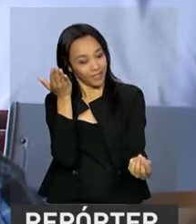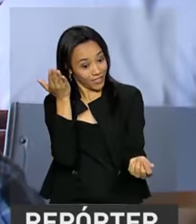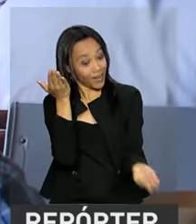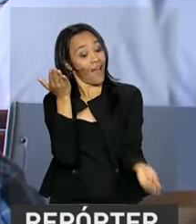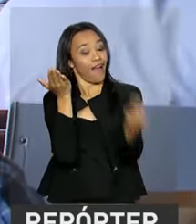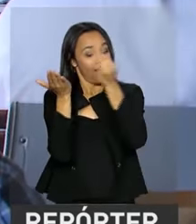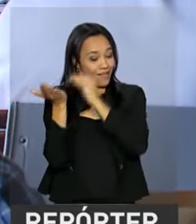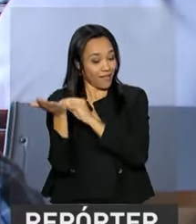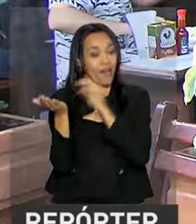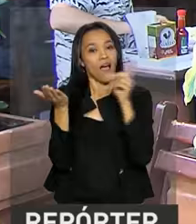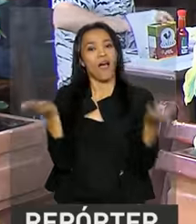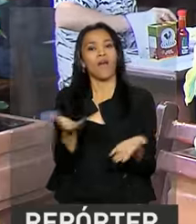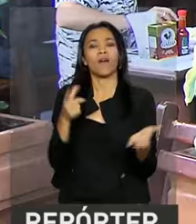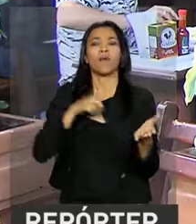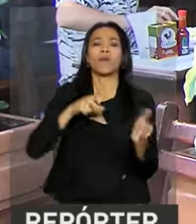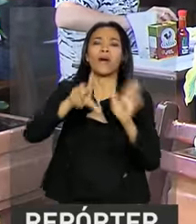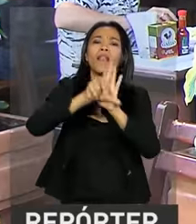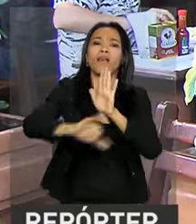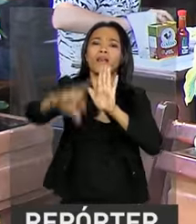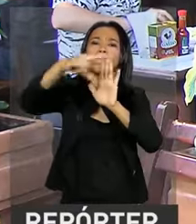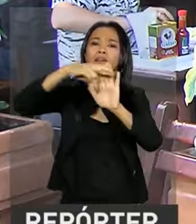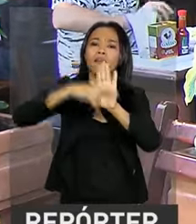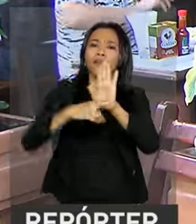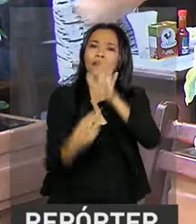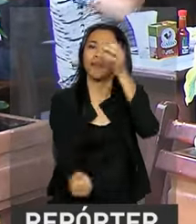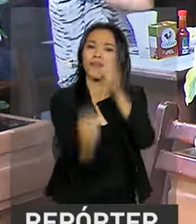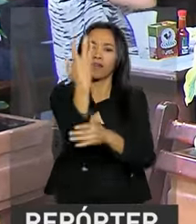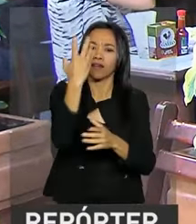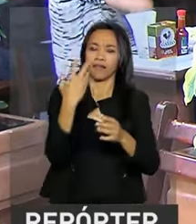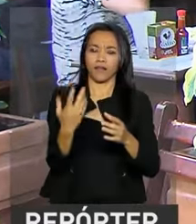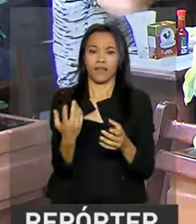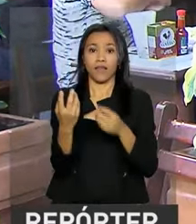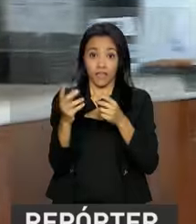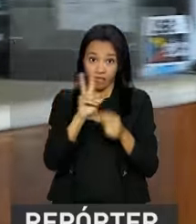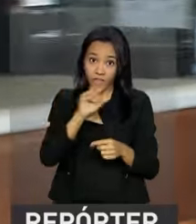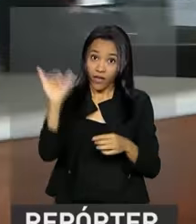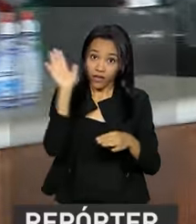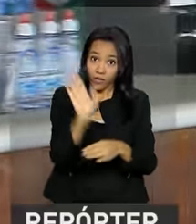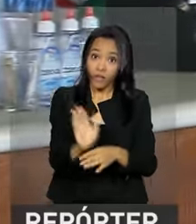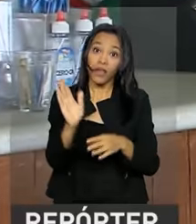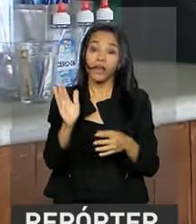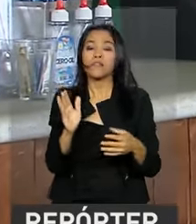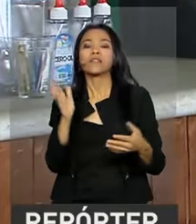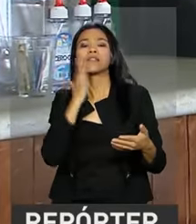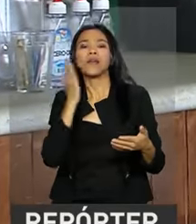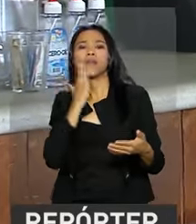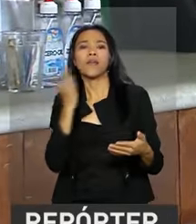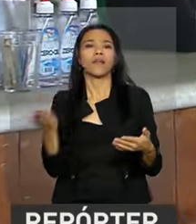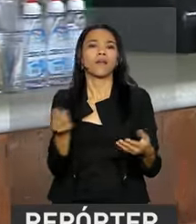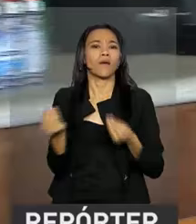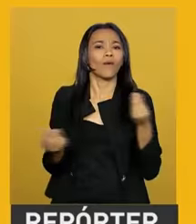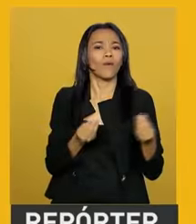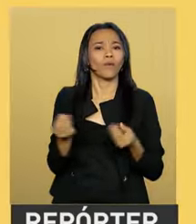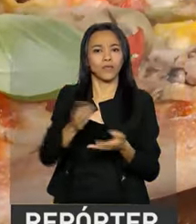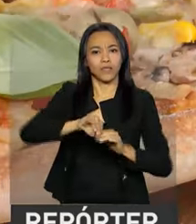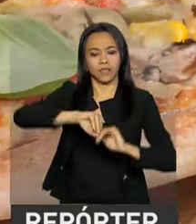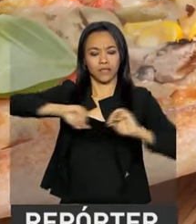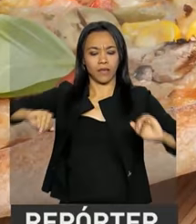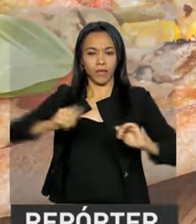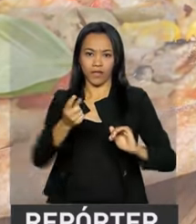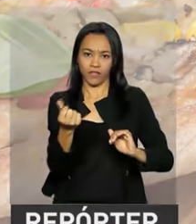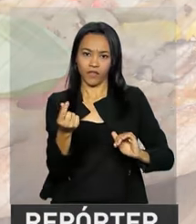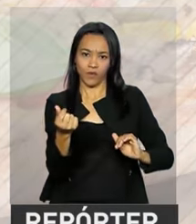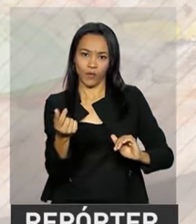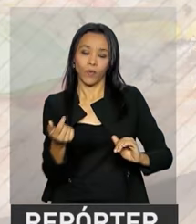uma lei vem criar regras mais claras que ajudam, inclusive, na hora de identificar e dividir esse valor. Com a